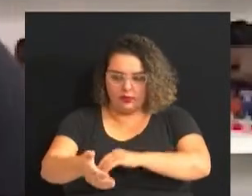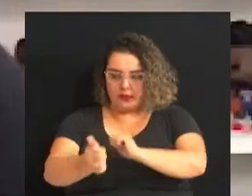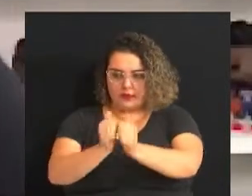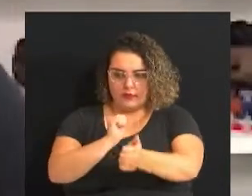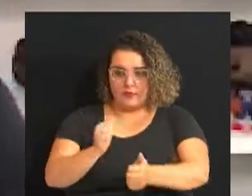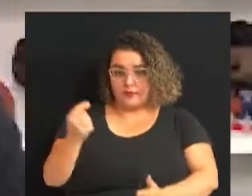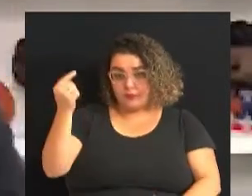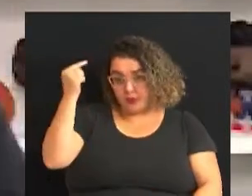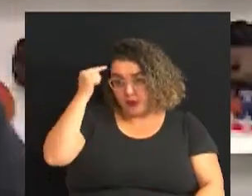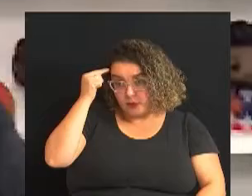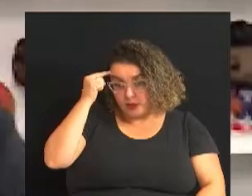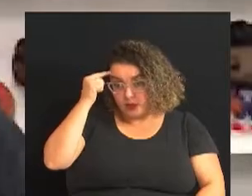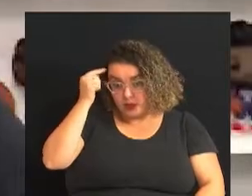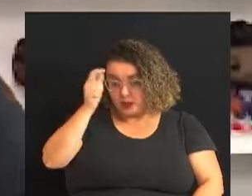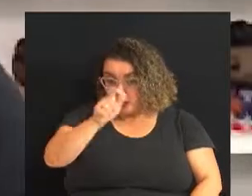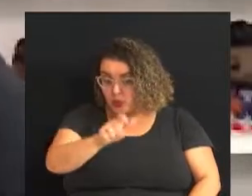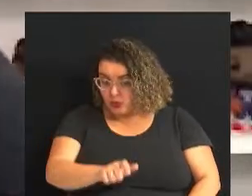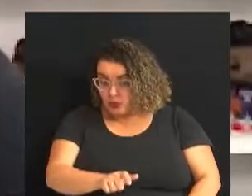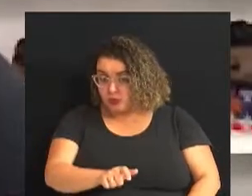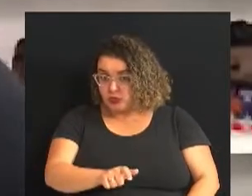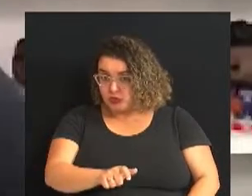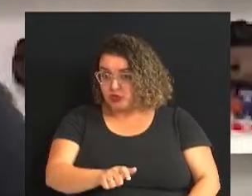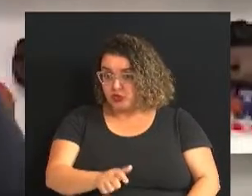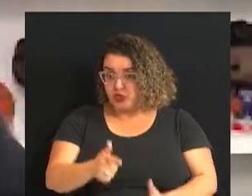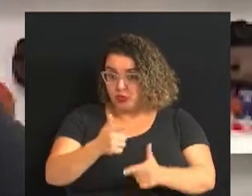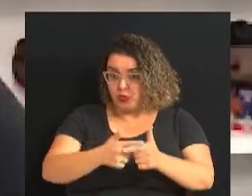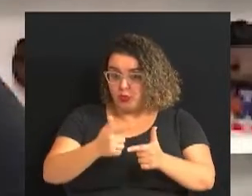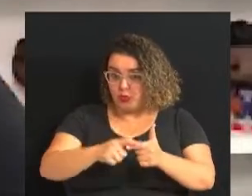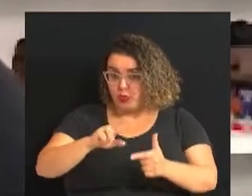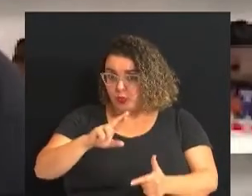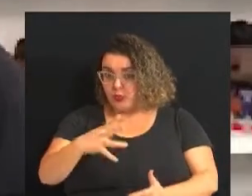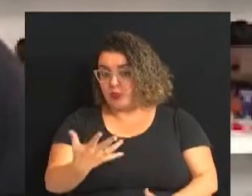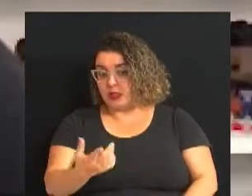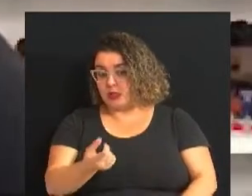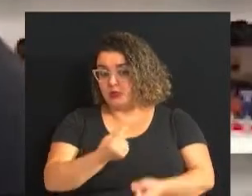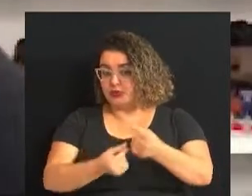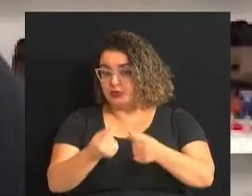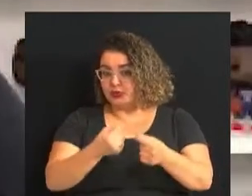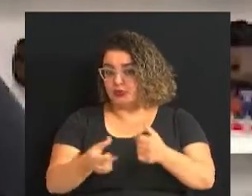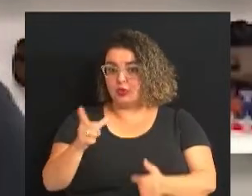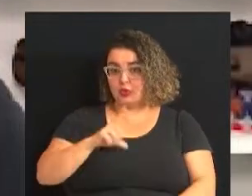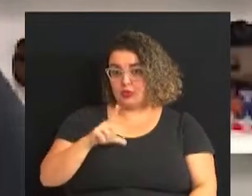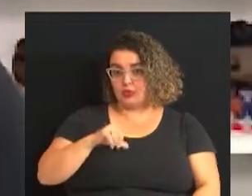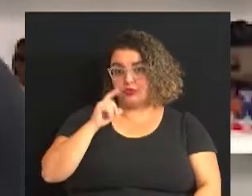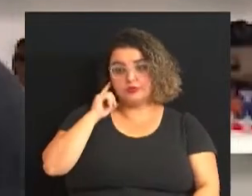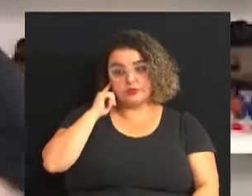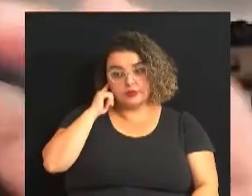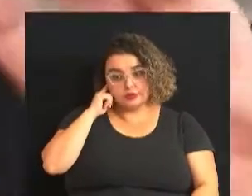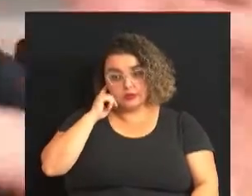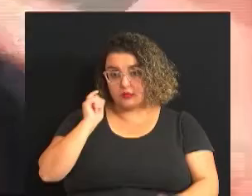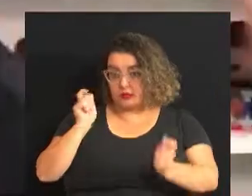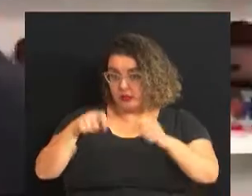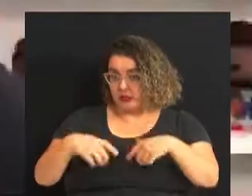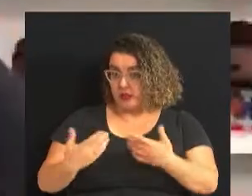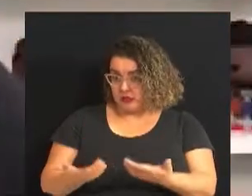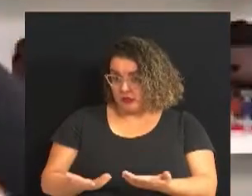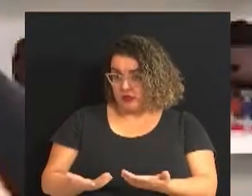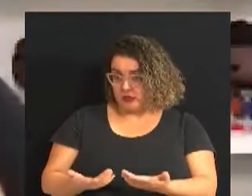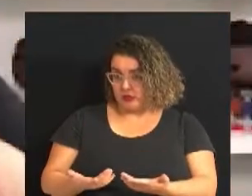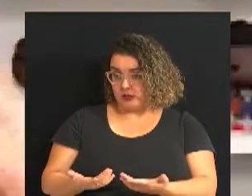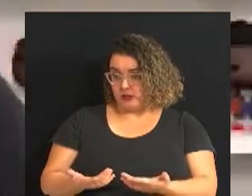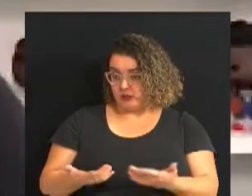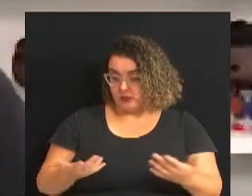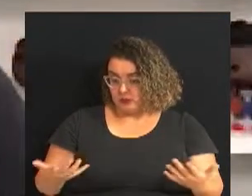Pensando no garoto como forma de resolver os problemas financeiros ou de ter alguém capacitado para